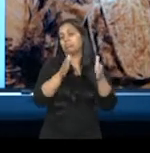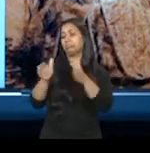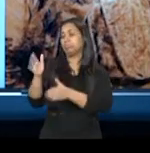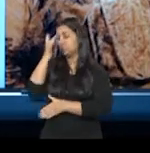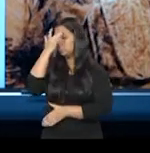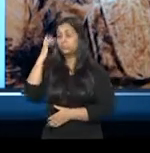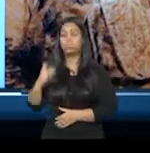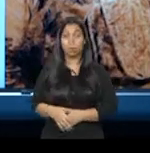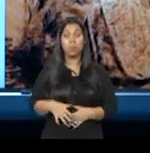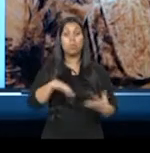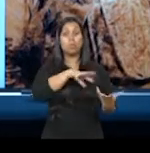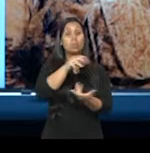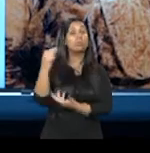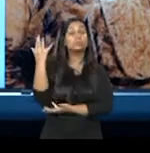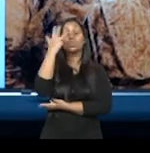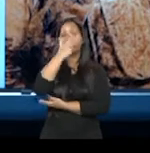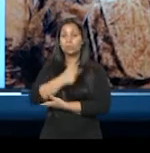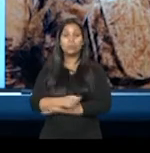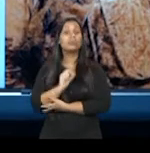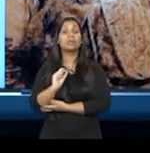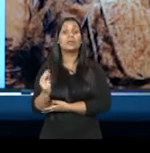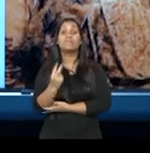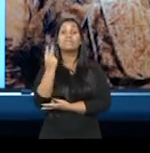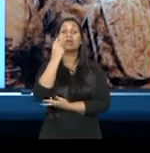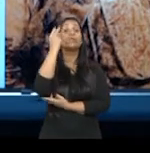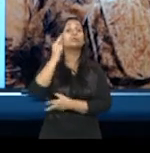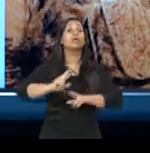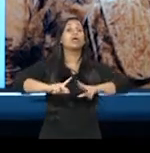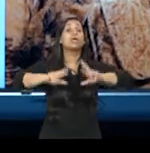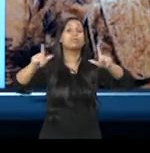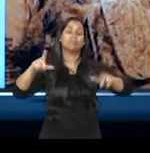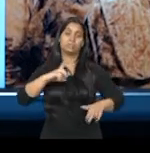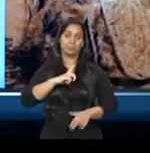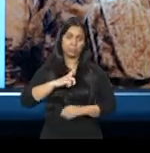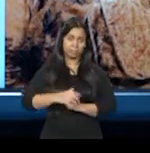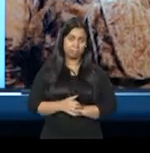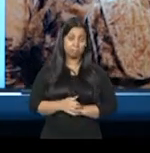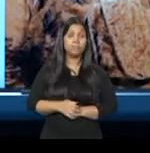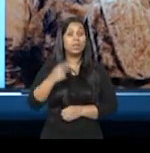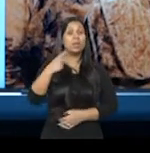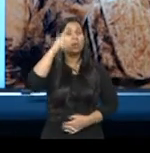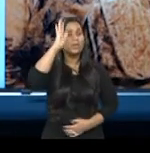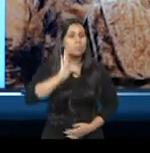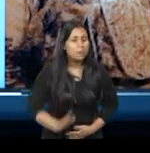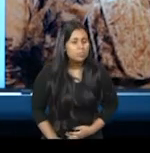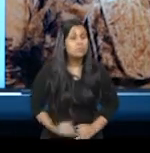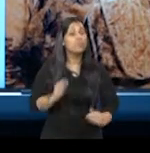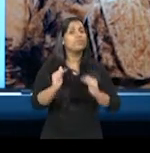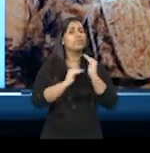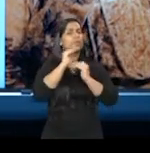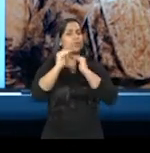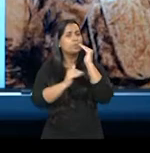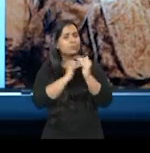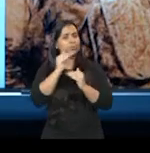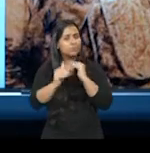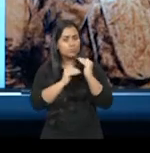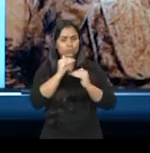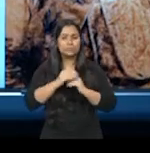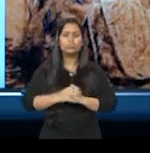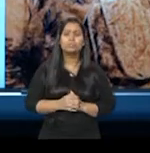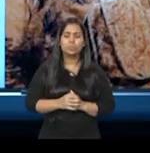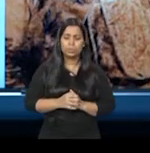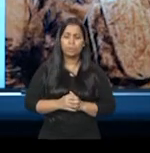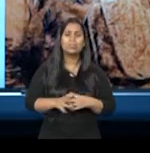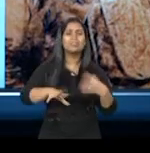A beleza do mundo está justamente, pessoal, em valorizar essas diferenças que tem, né? O Brasil, ele foi construído, foi se formando,